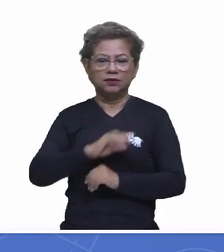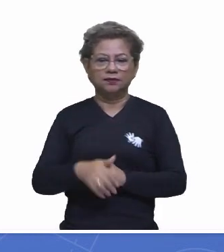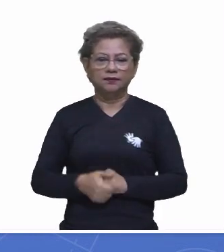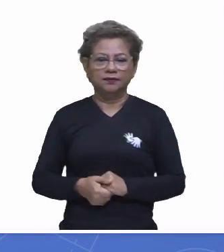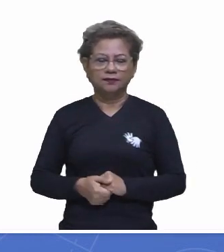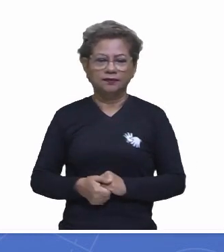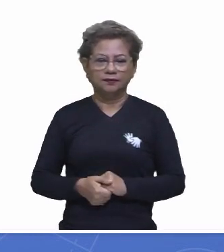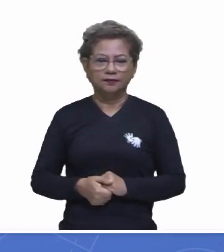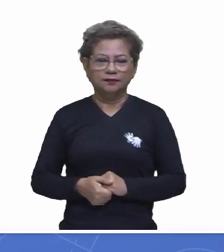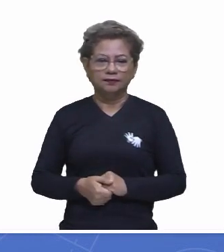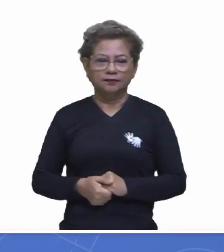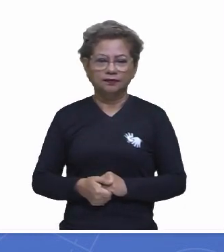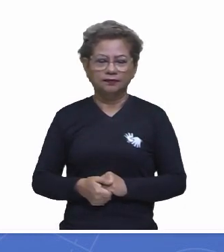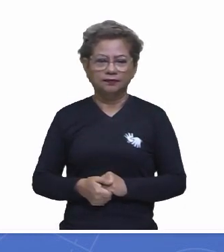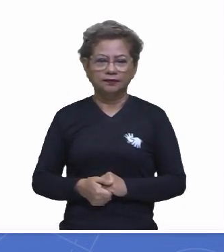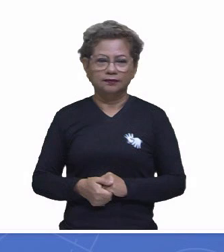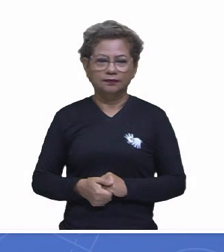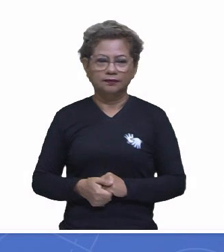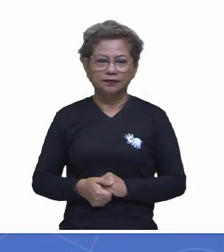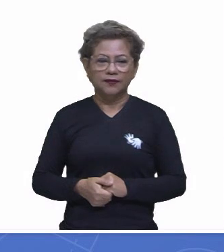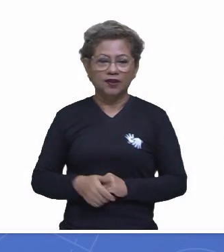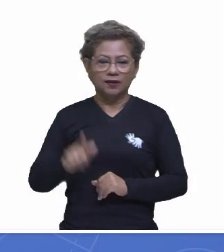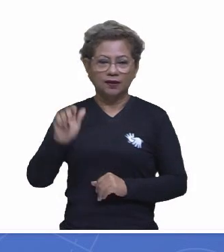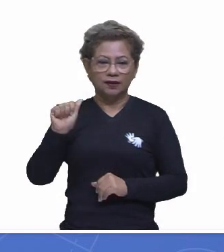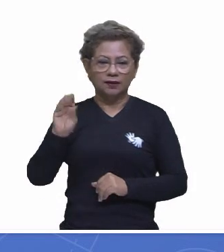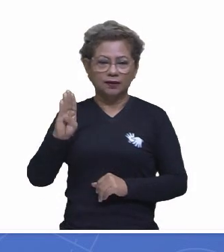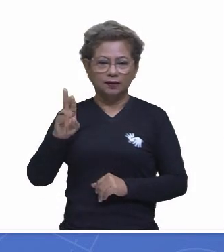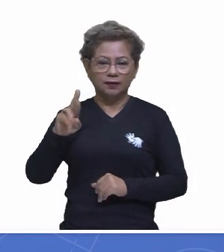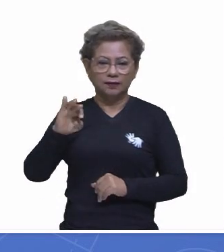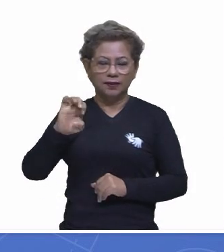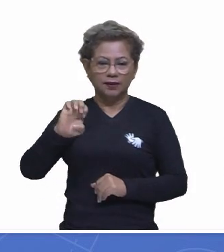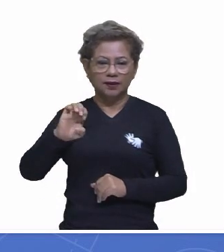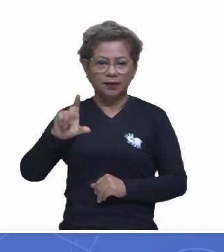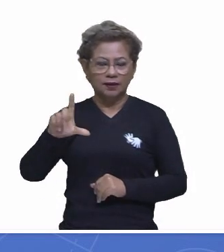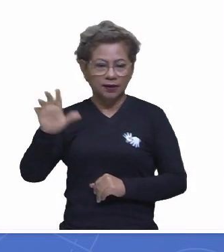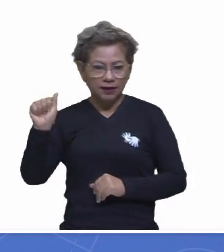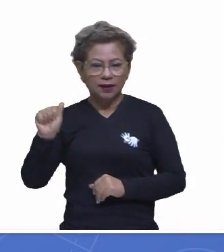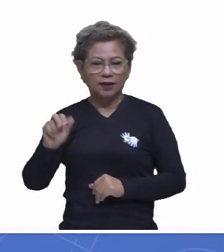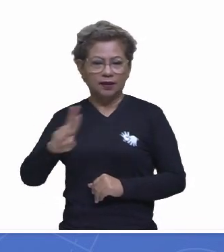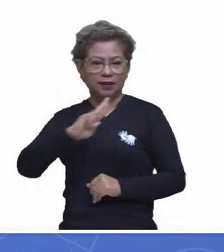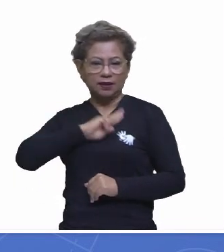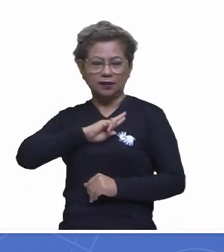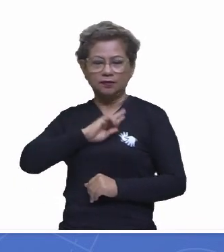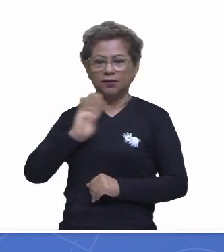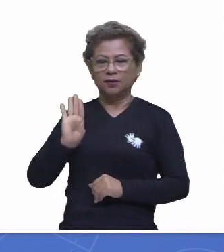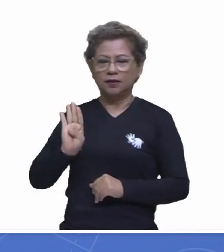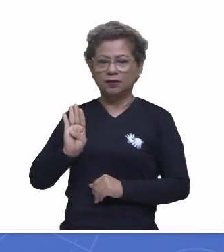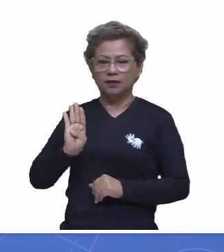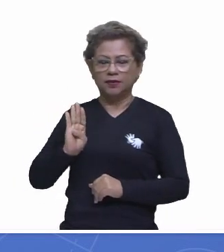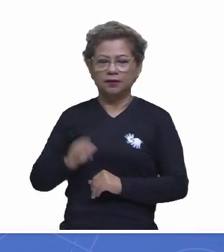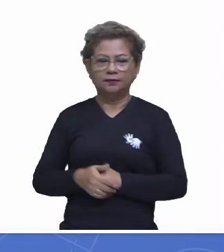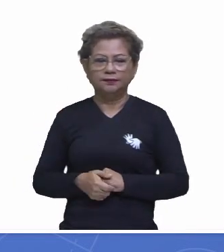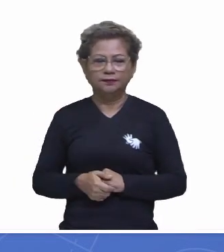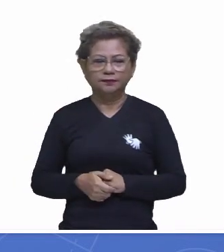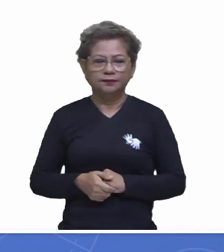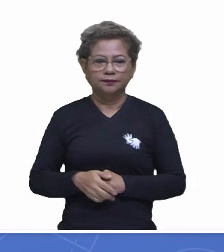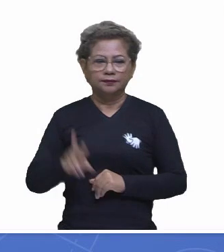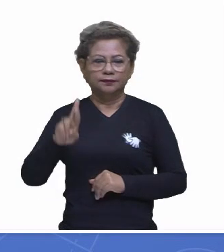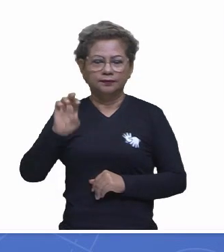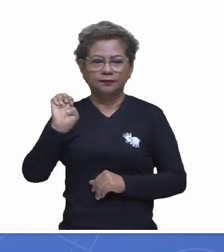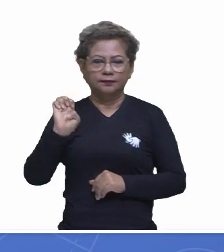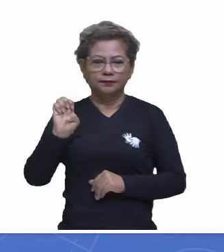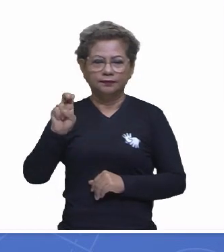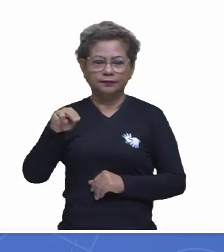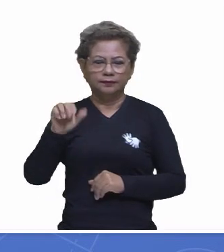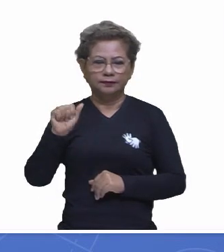Então, a Gabriela respondeu que a alternativa correta dessa questão é a letra B. Vamos lá. O